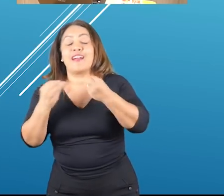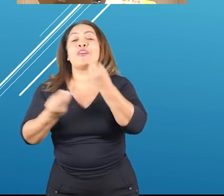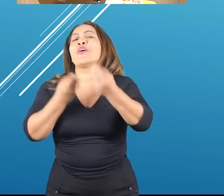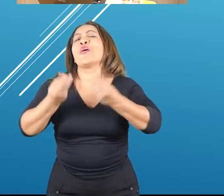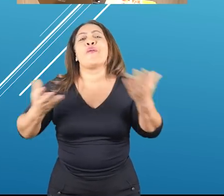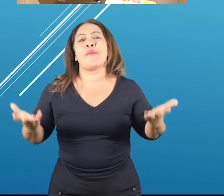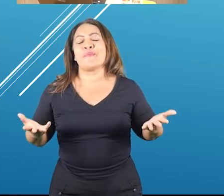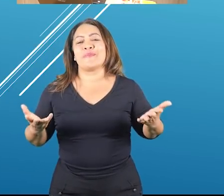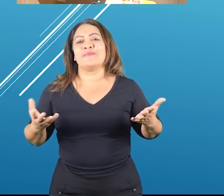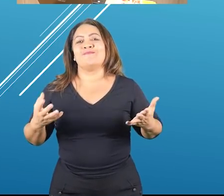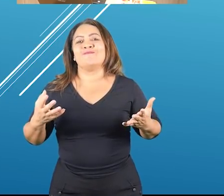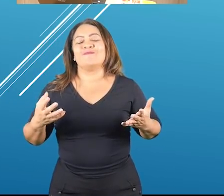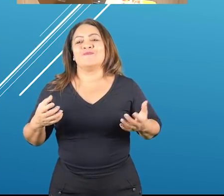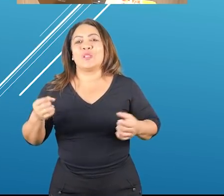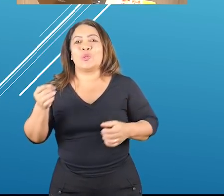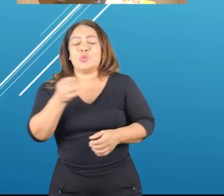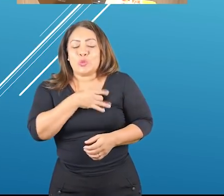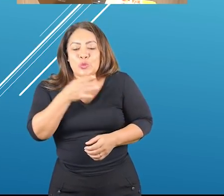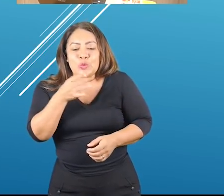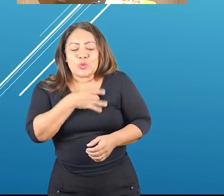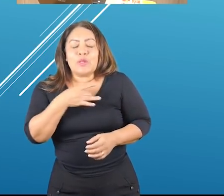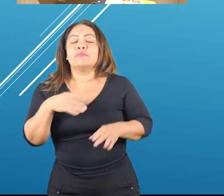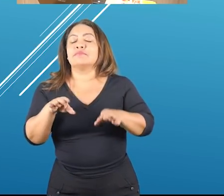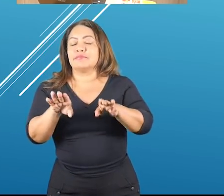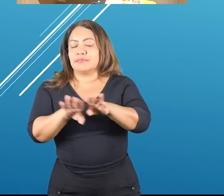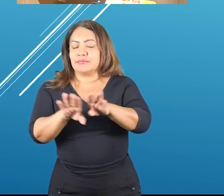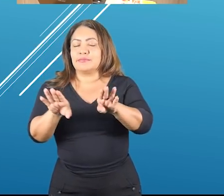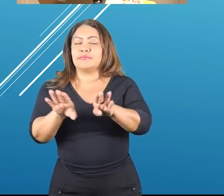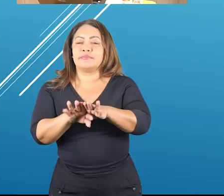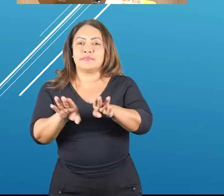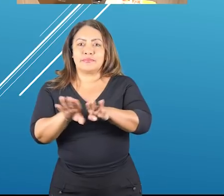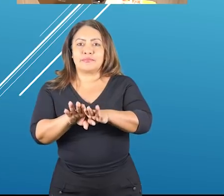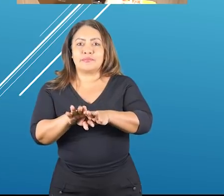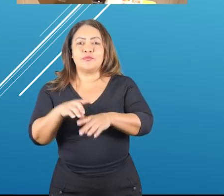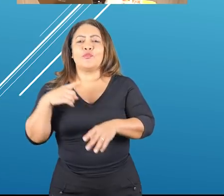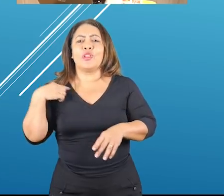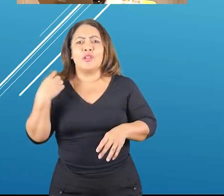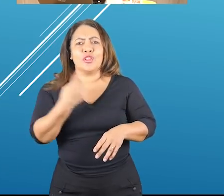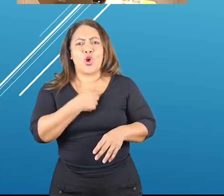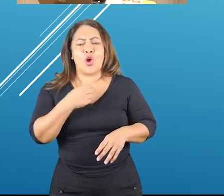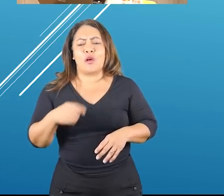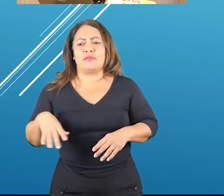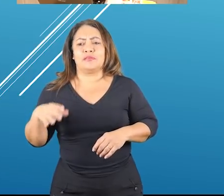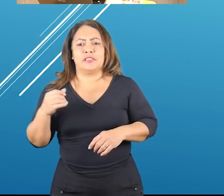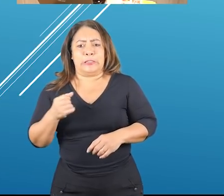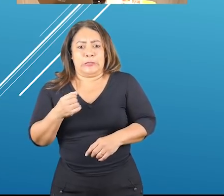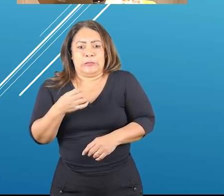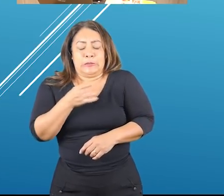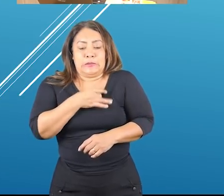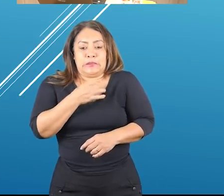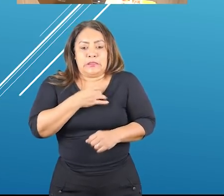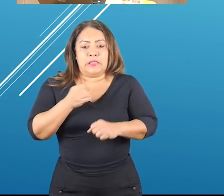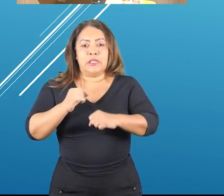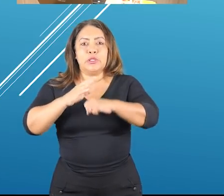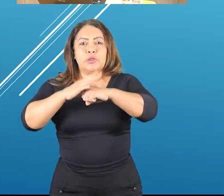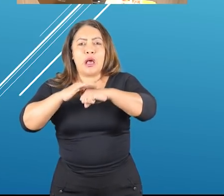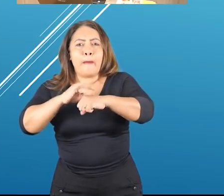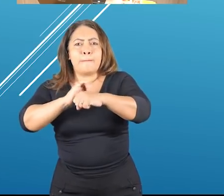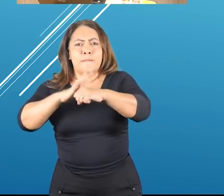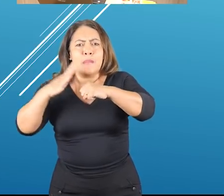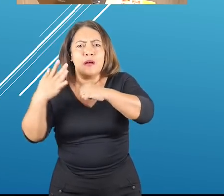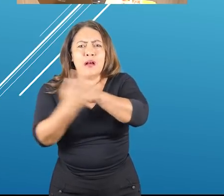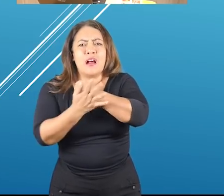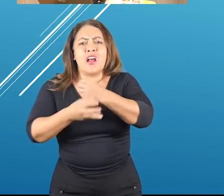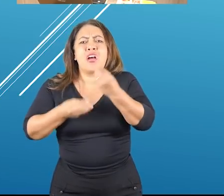acabam ficando. Elas também têm esse medo, né? Assim como nós estamos com medo da pandemia,